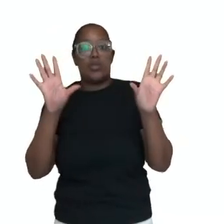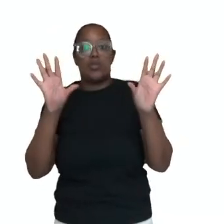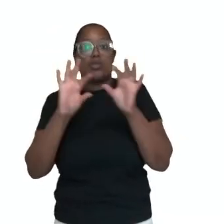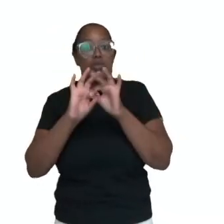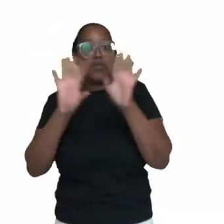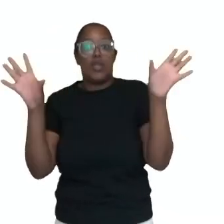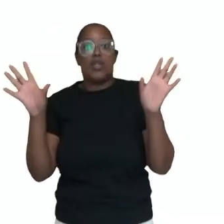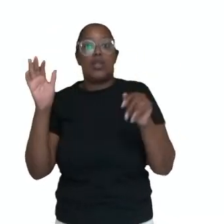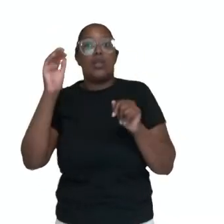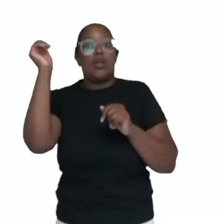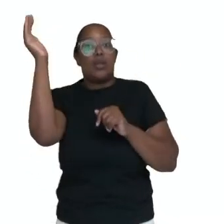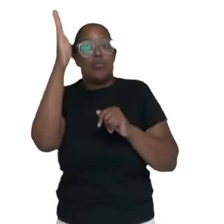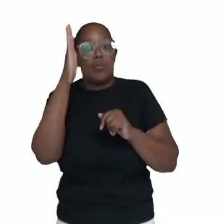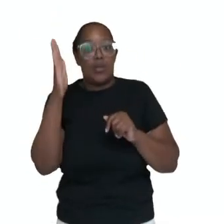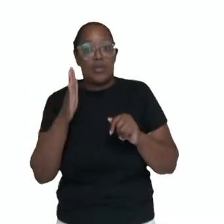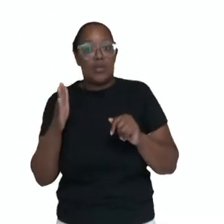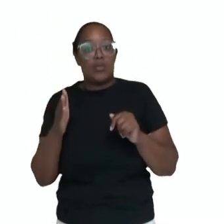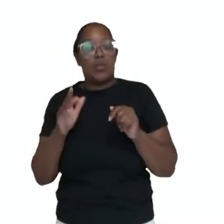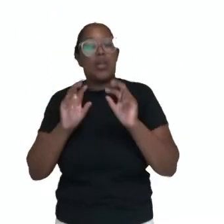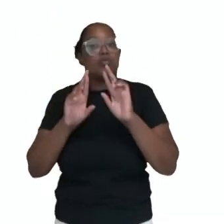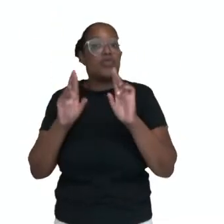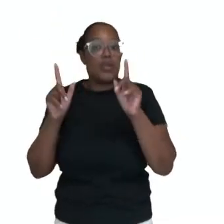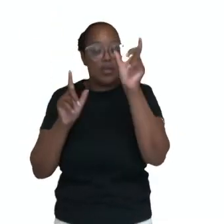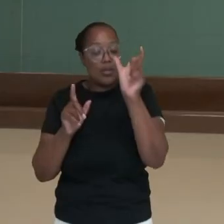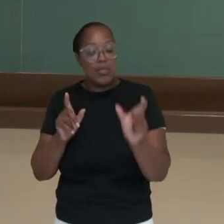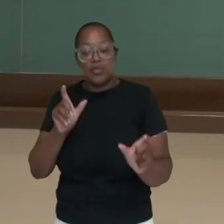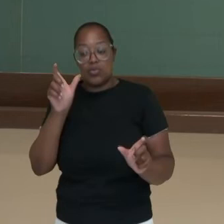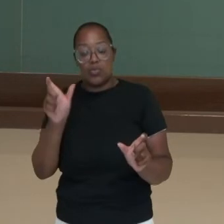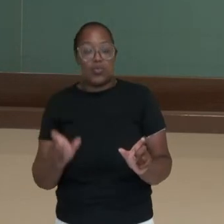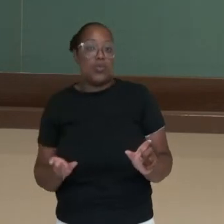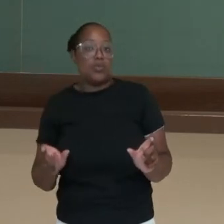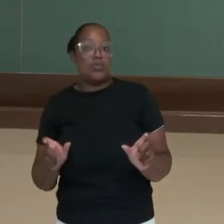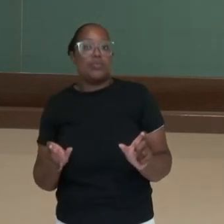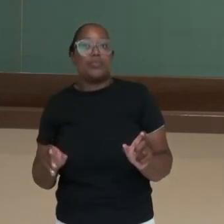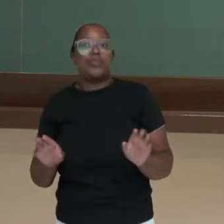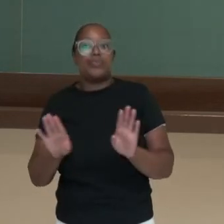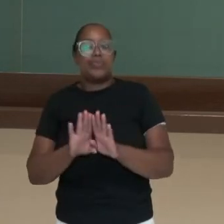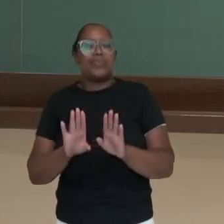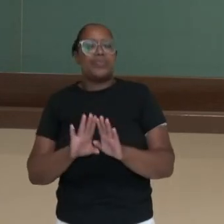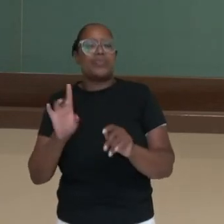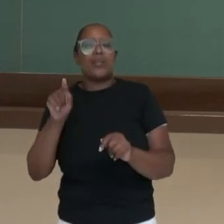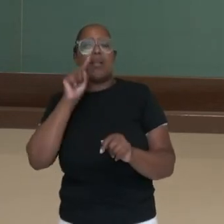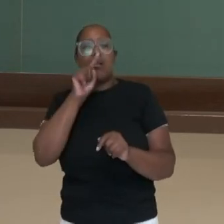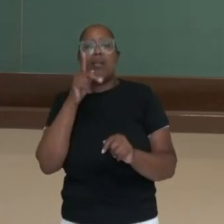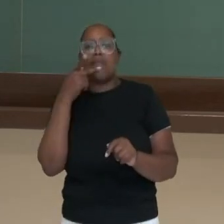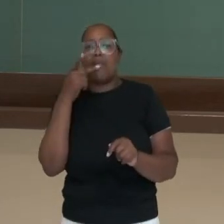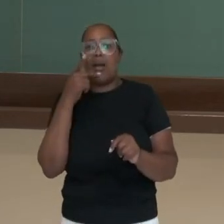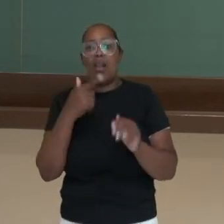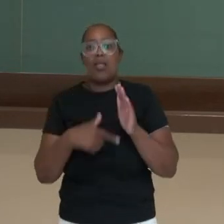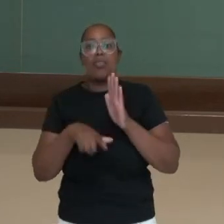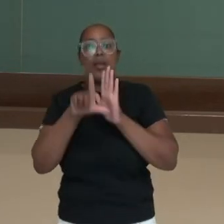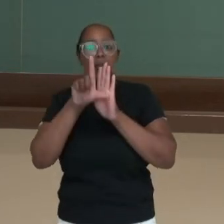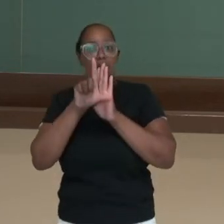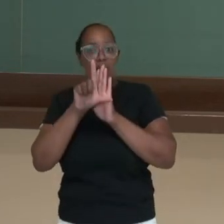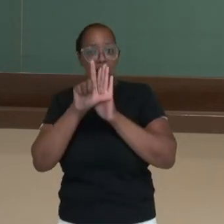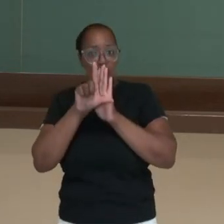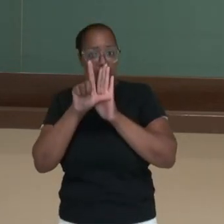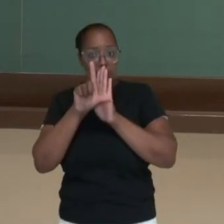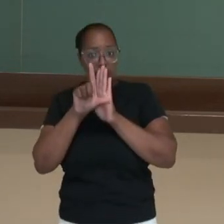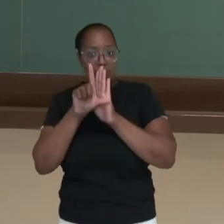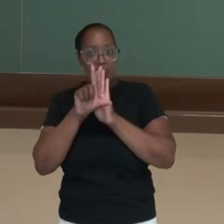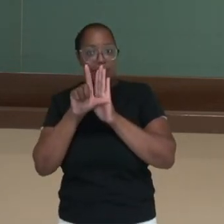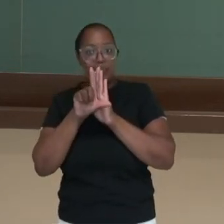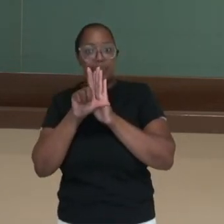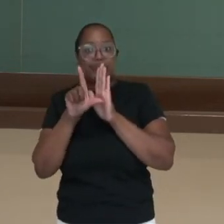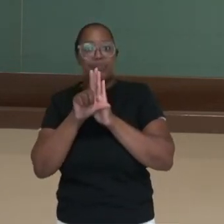ou preferências entre si. Então, quando a gente está falando de religião, diz lá a nossa Constituição, que eu estou sempre lembrando dela, né? Que é